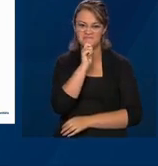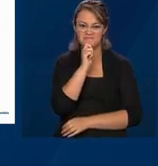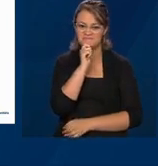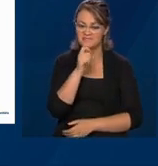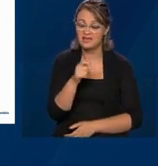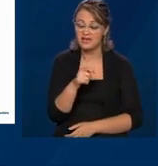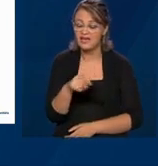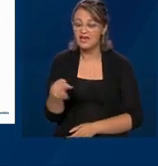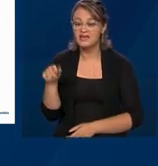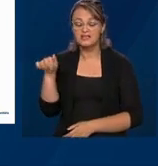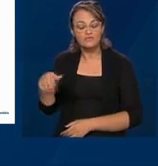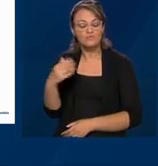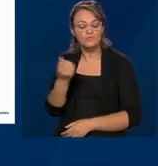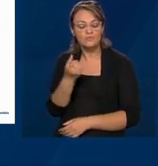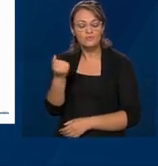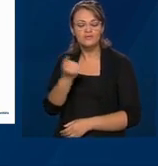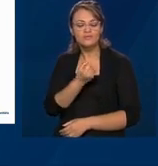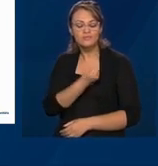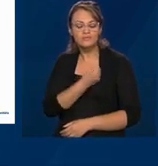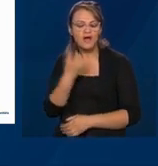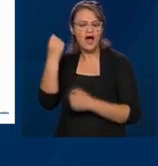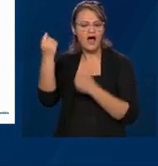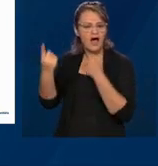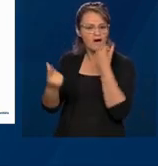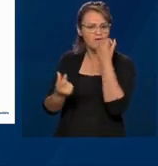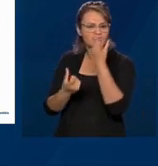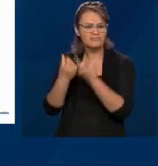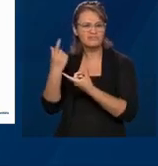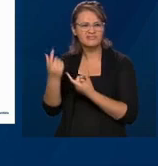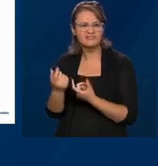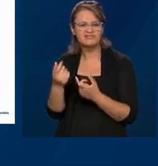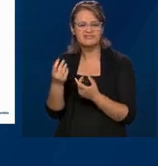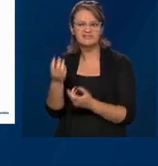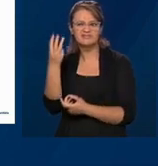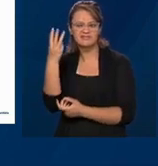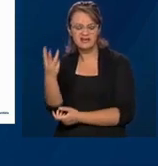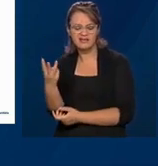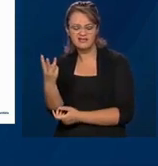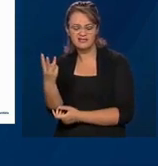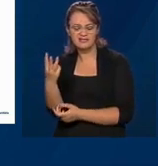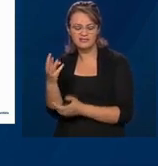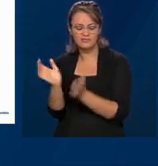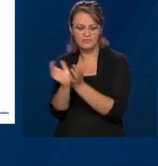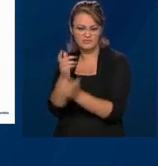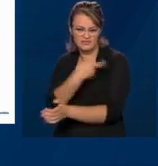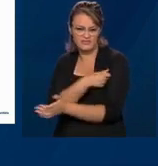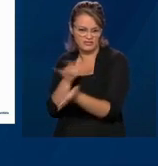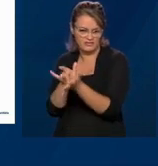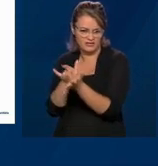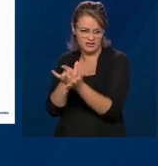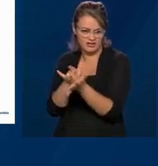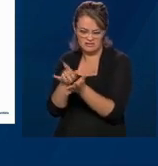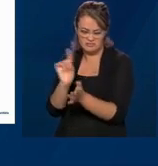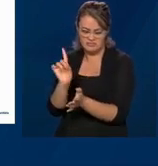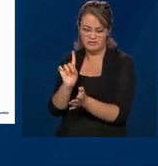é que o baixo número de casos, foram 3 no placebo e 2 no grupo